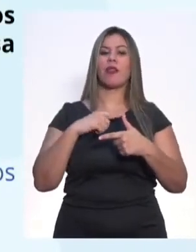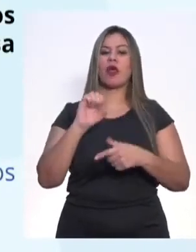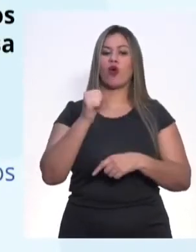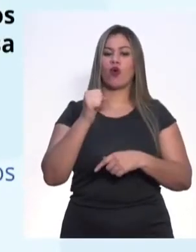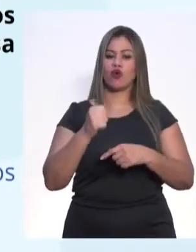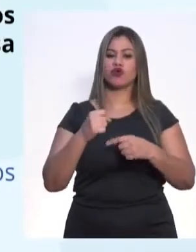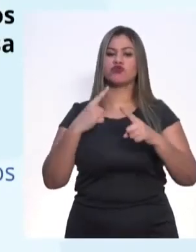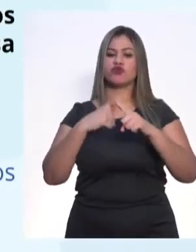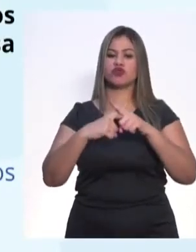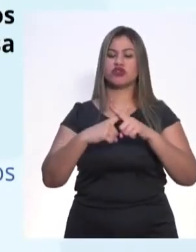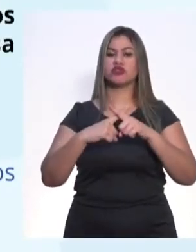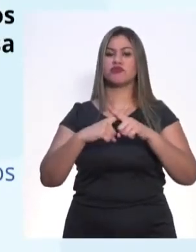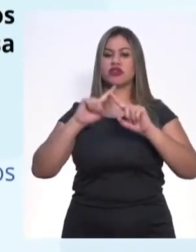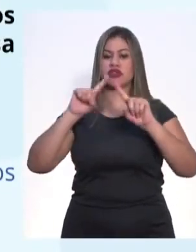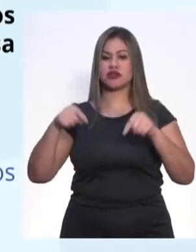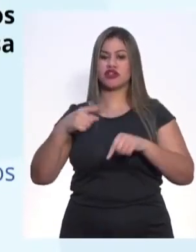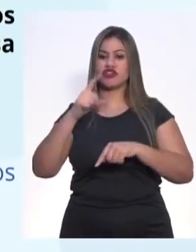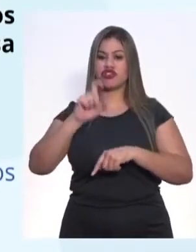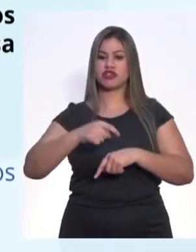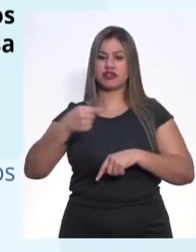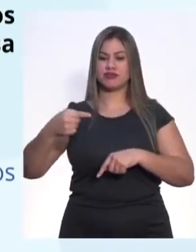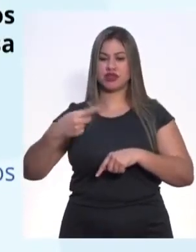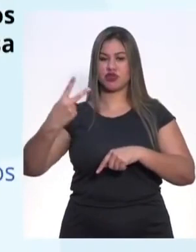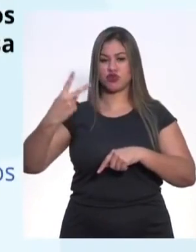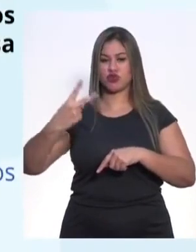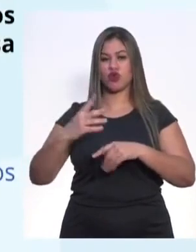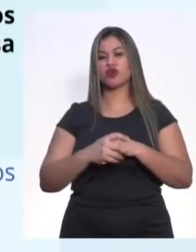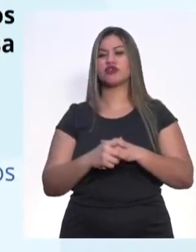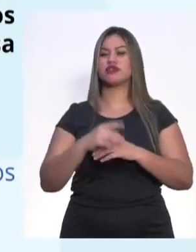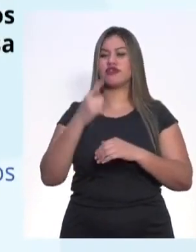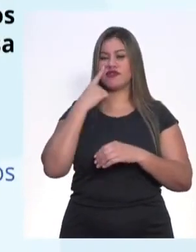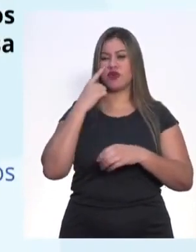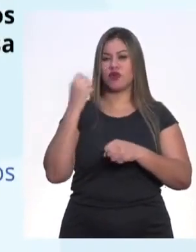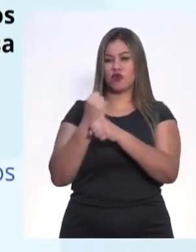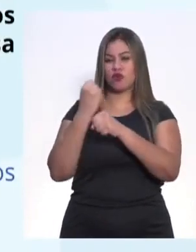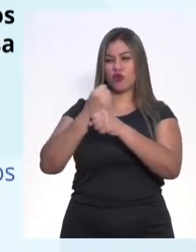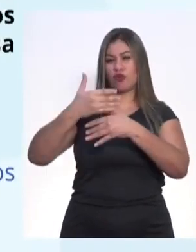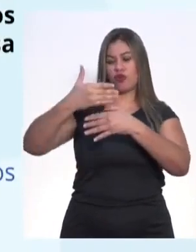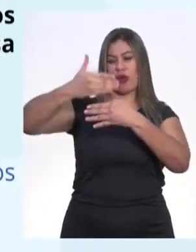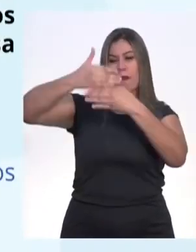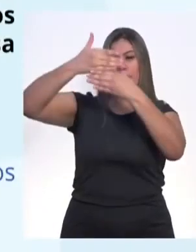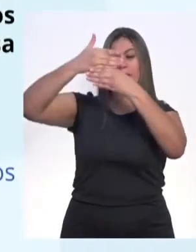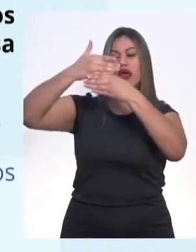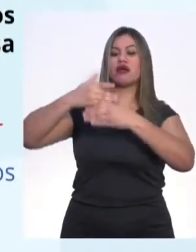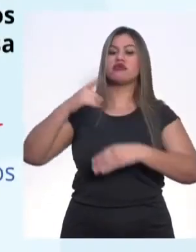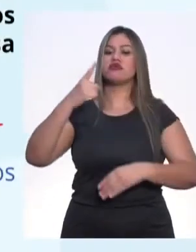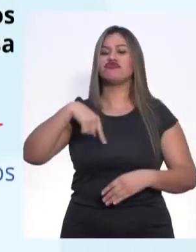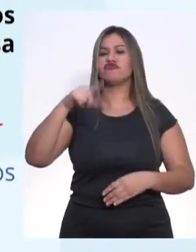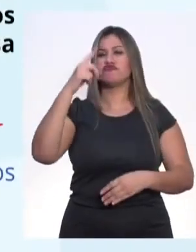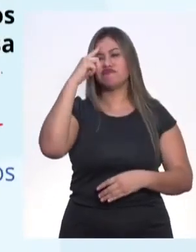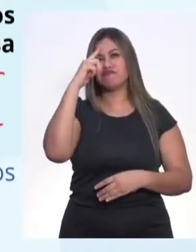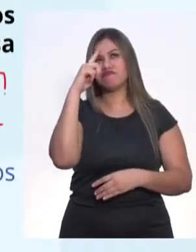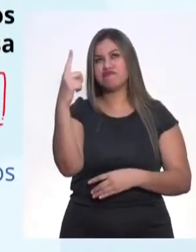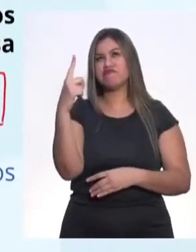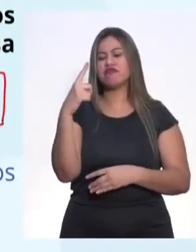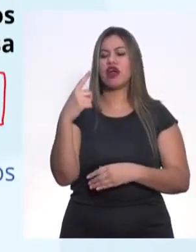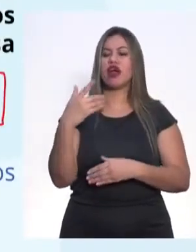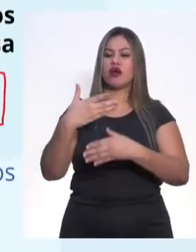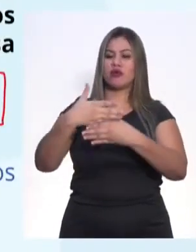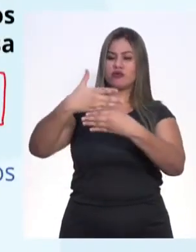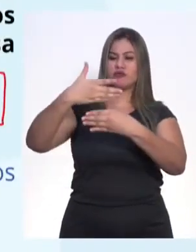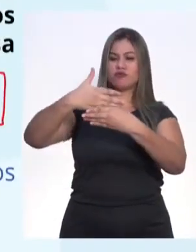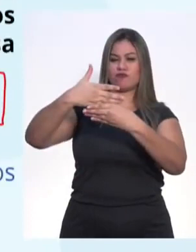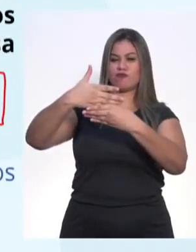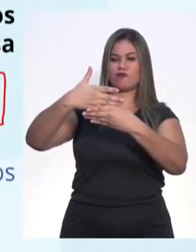x menos 2? Ele quer construir um muro aqui, ó. Sim? Então, vamos pensar. Quando a gente está falando de um muro, estou olhando ele de frente,